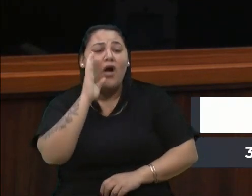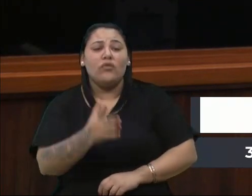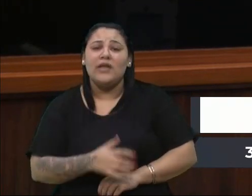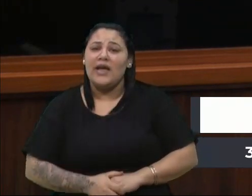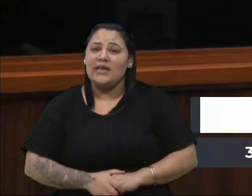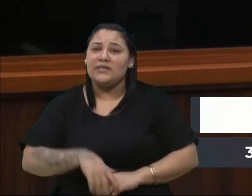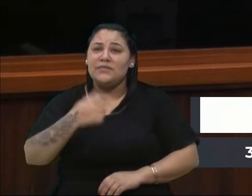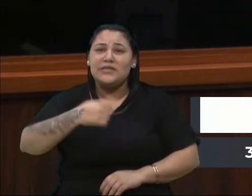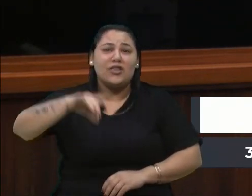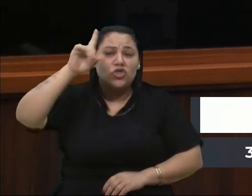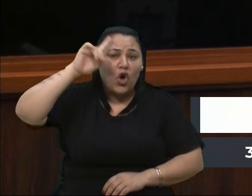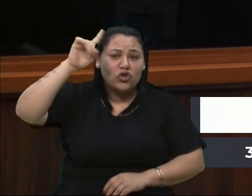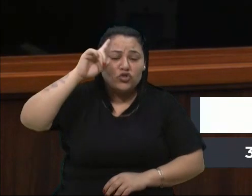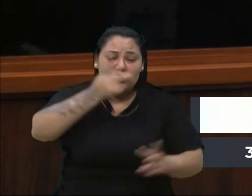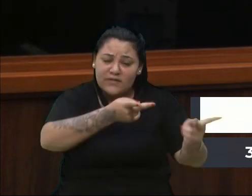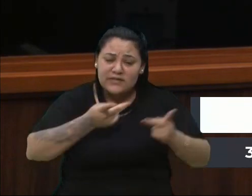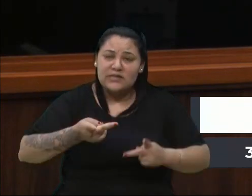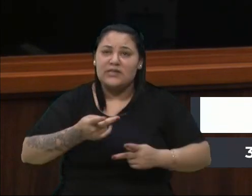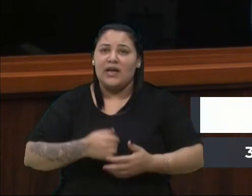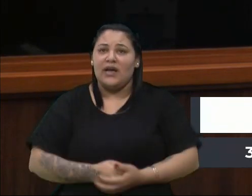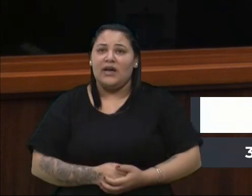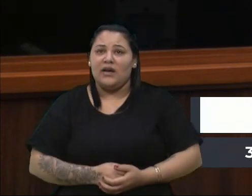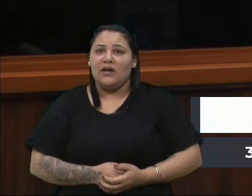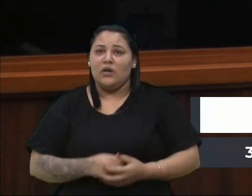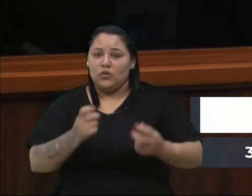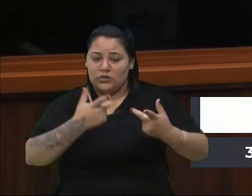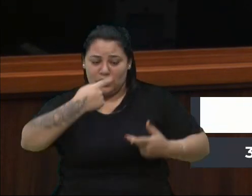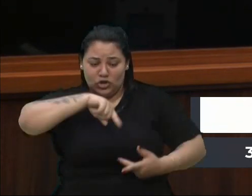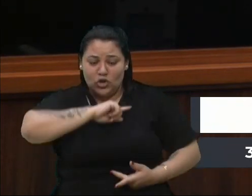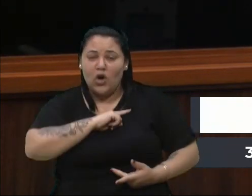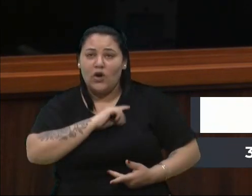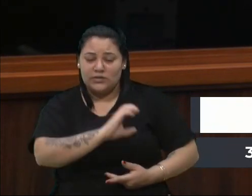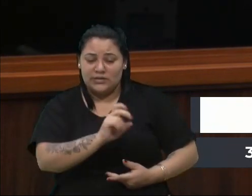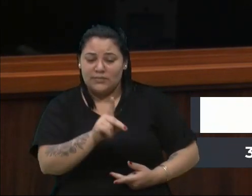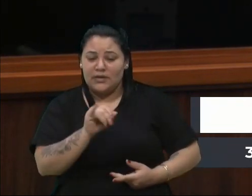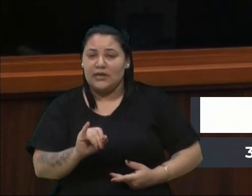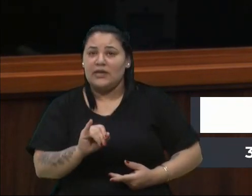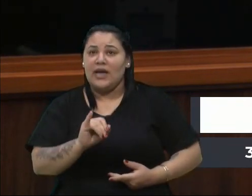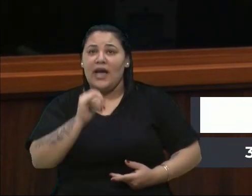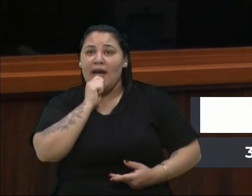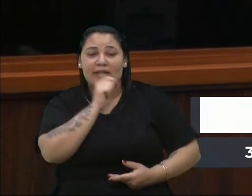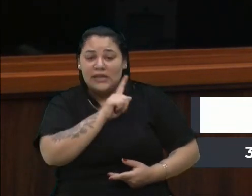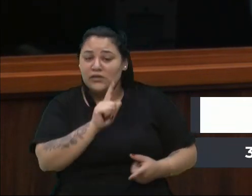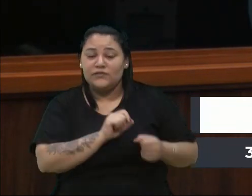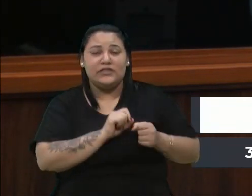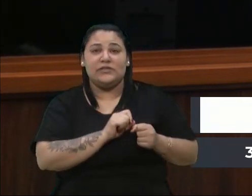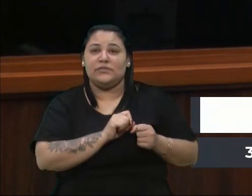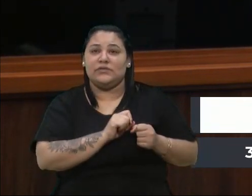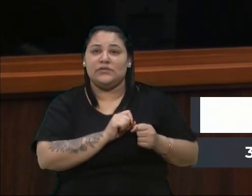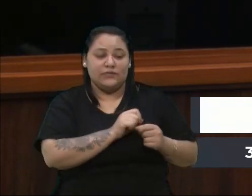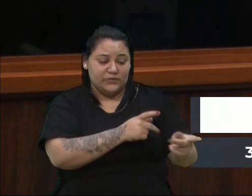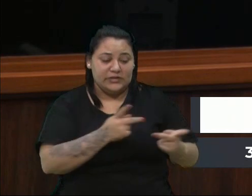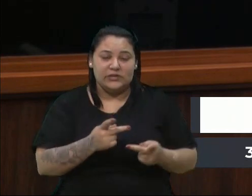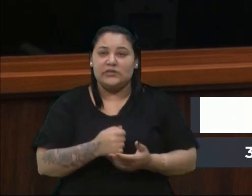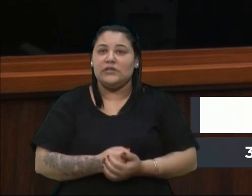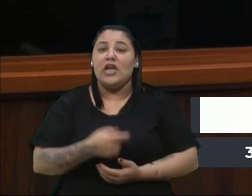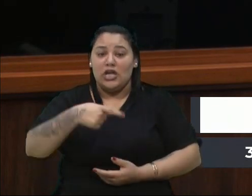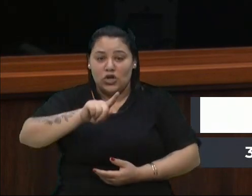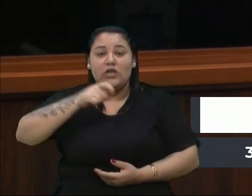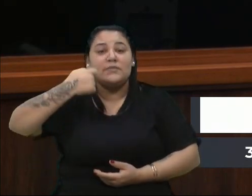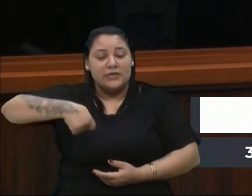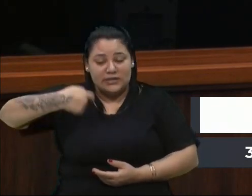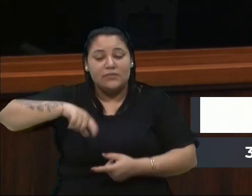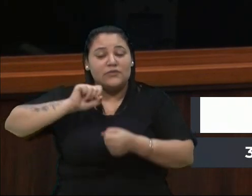que ir diariamente nesses lugares. Coisa que nós, enquanto CPI, ainda não fizemos visita e deveríamos